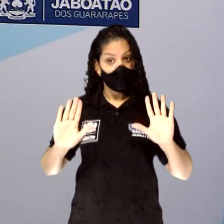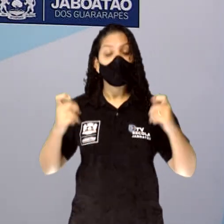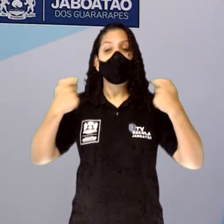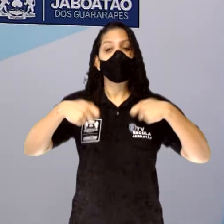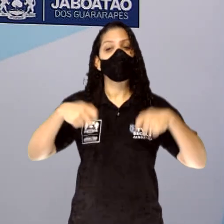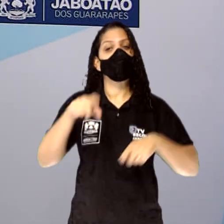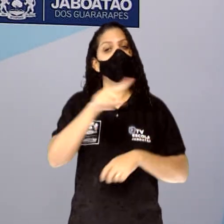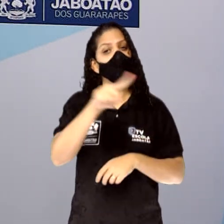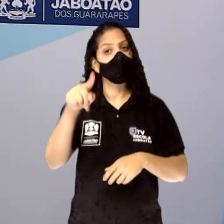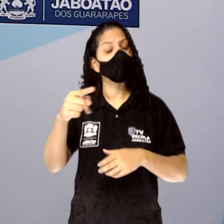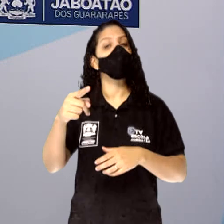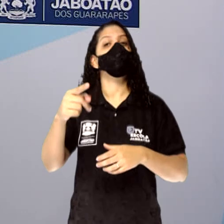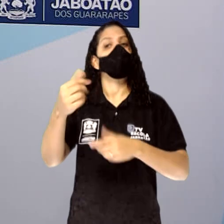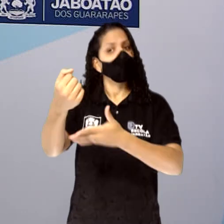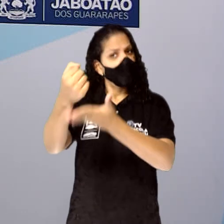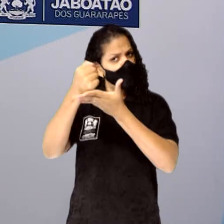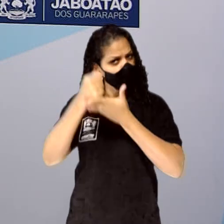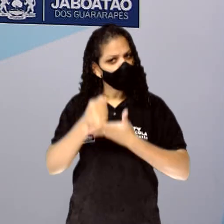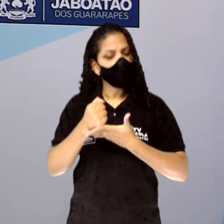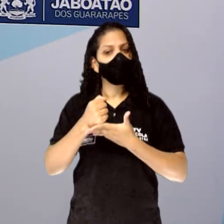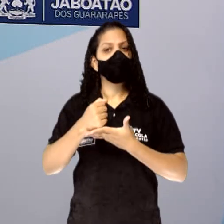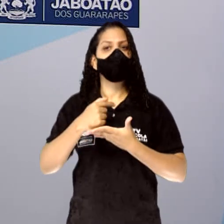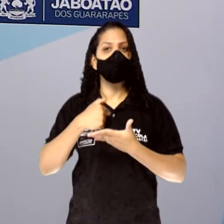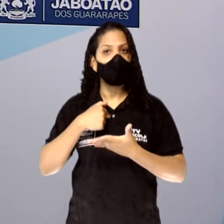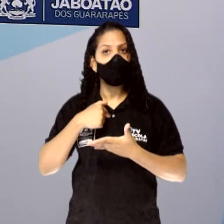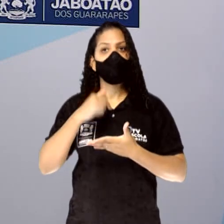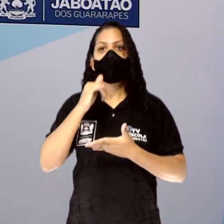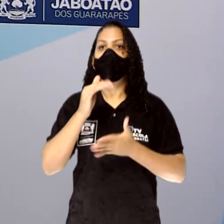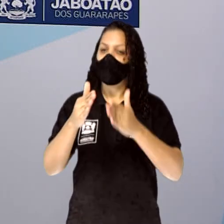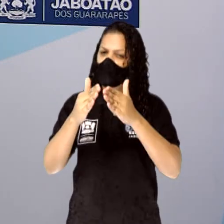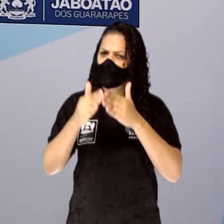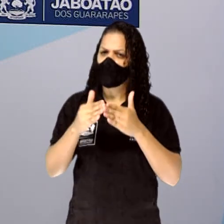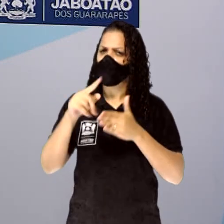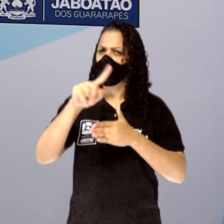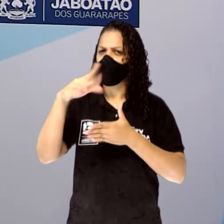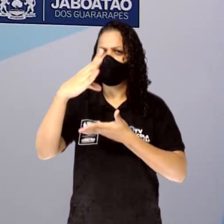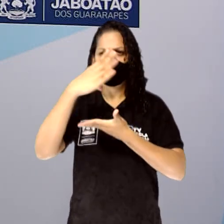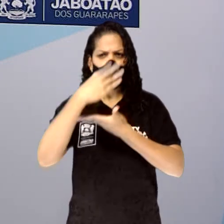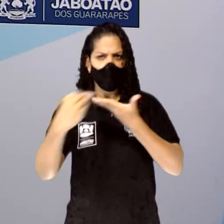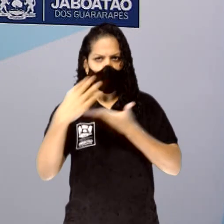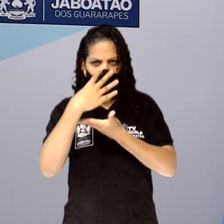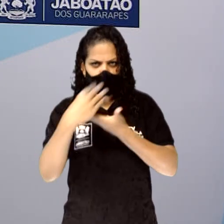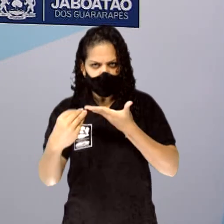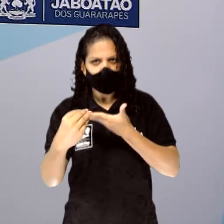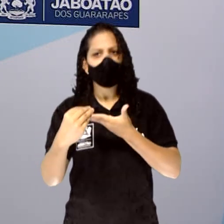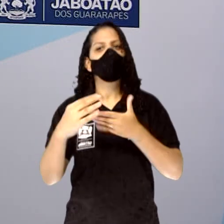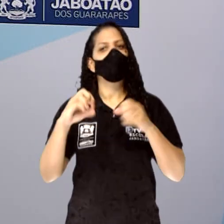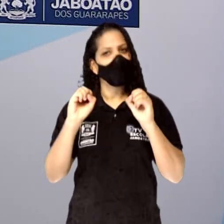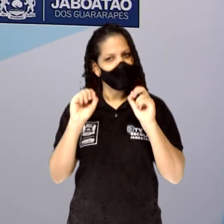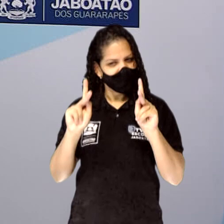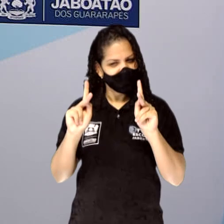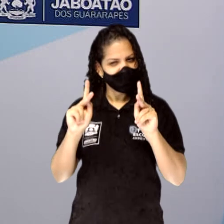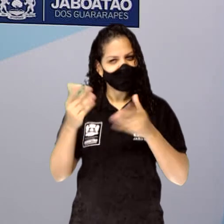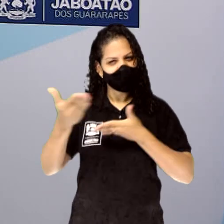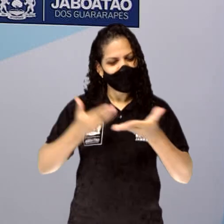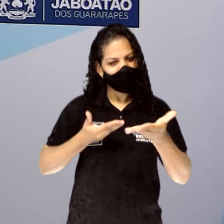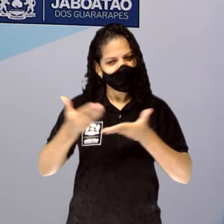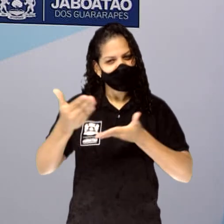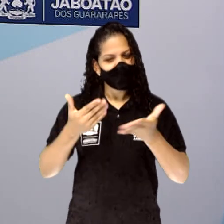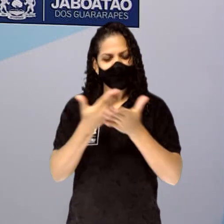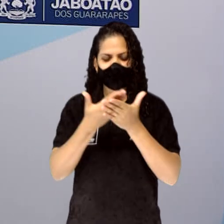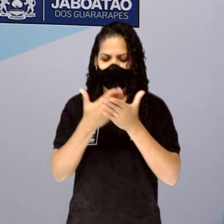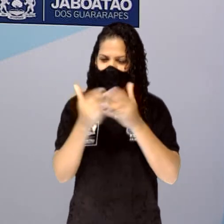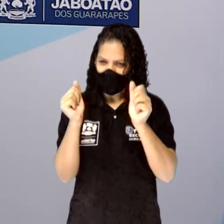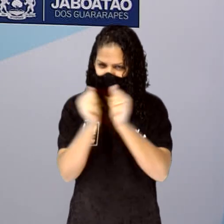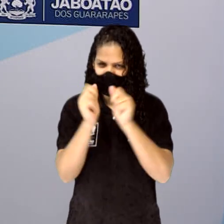que você, aluno, me ajude quando eu disser. Repita. E daí você vai lá e repete e a gente consegue estudar junto.